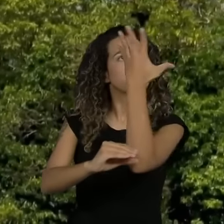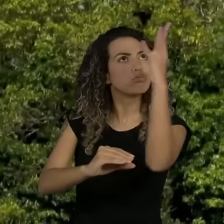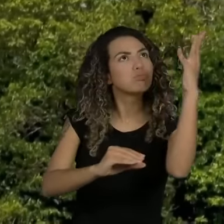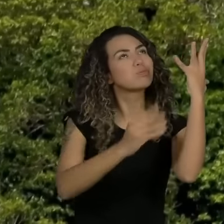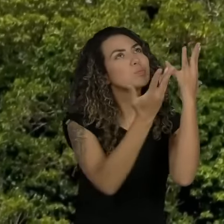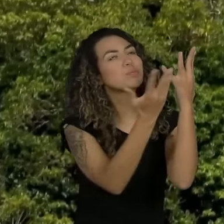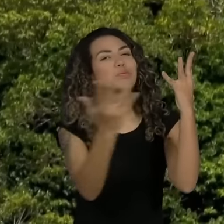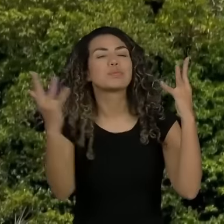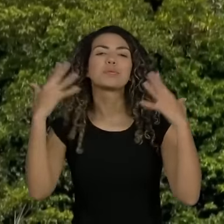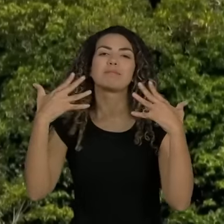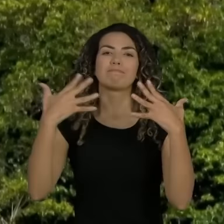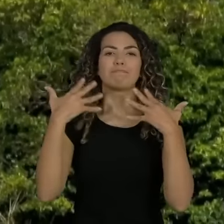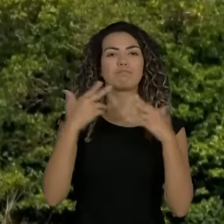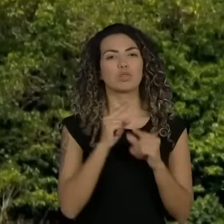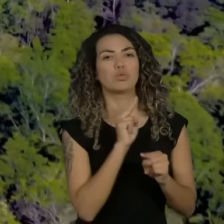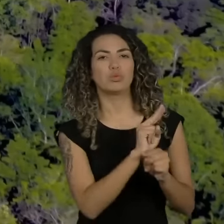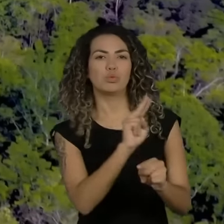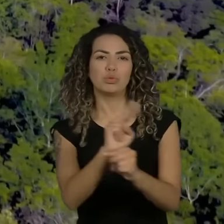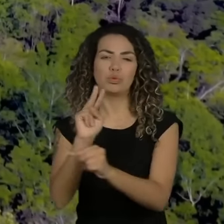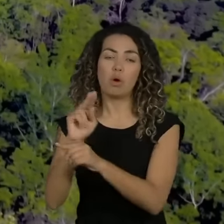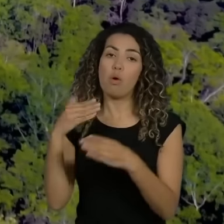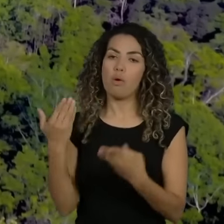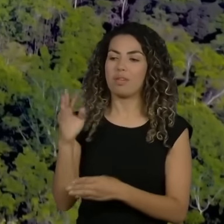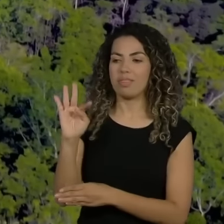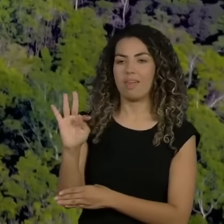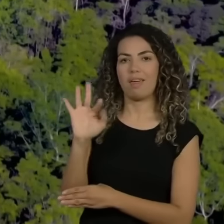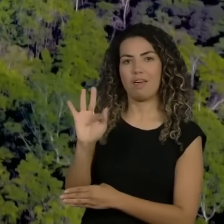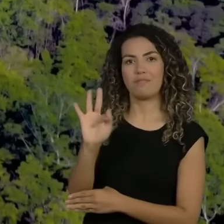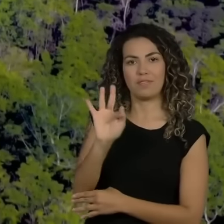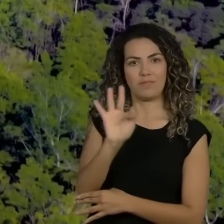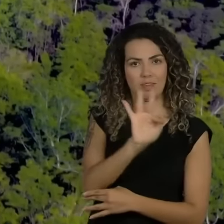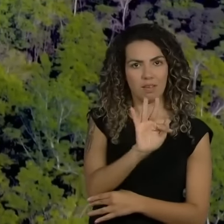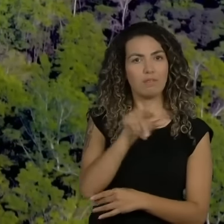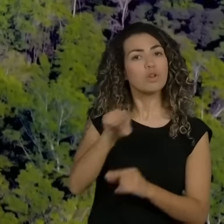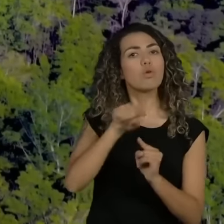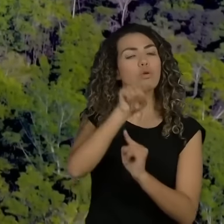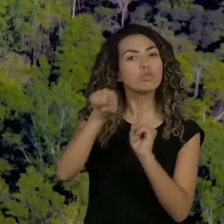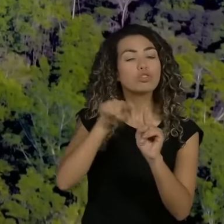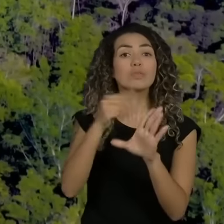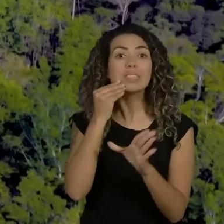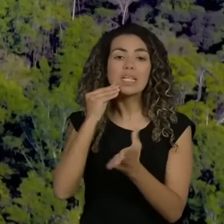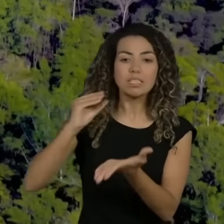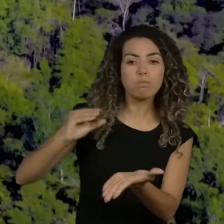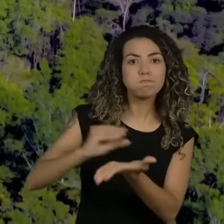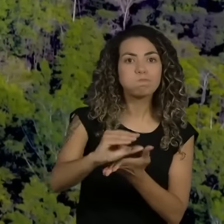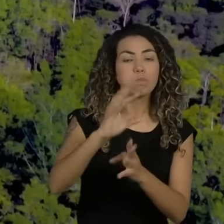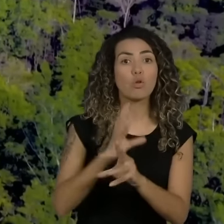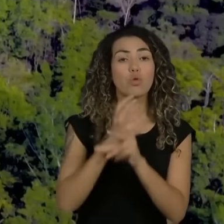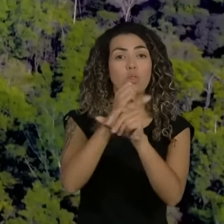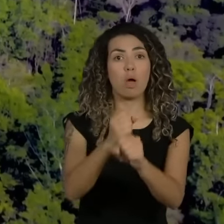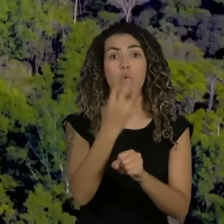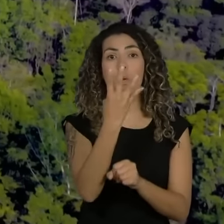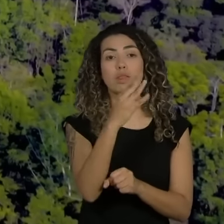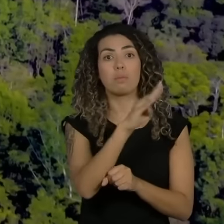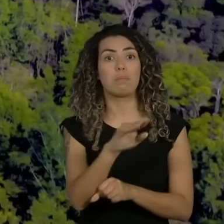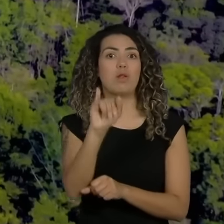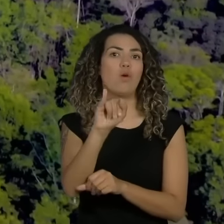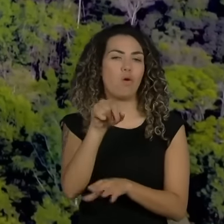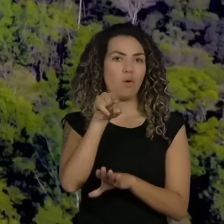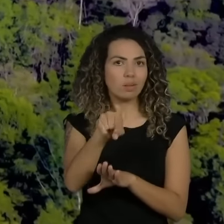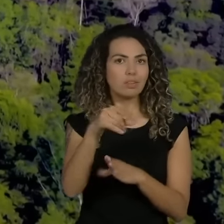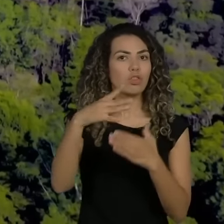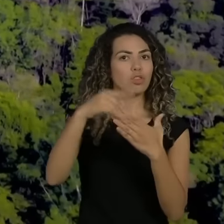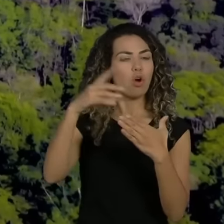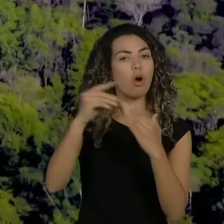o TFFF. Um mecanismo que pretende gerar 4 bilhões de dólares por ano para